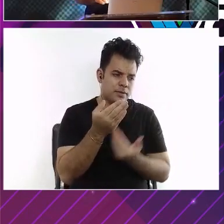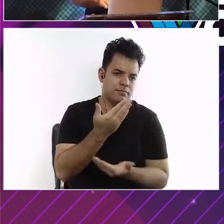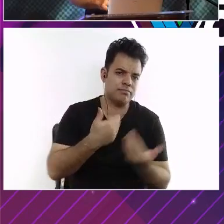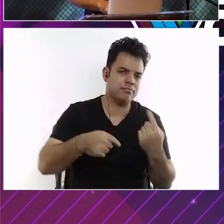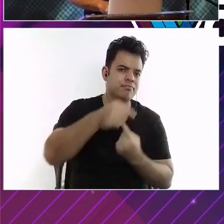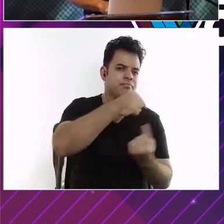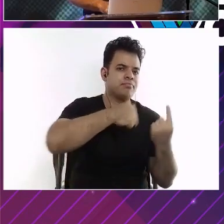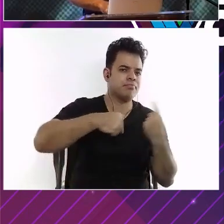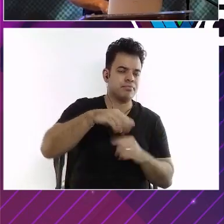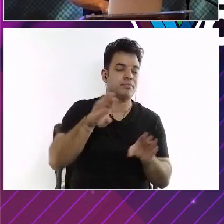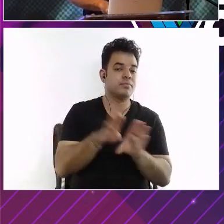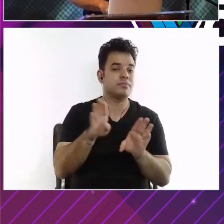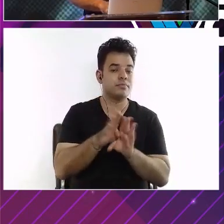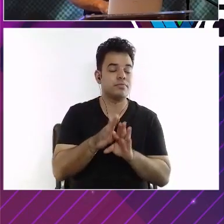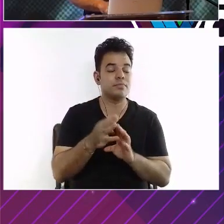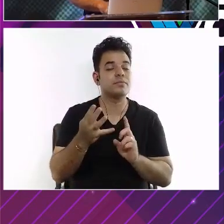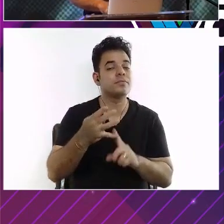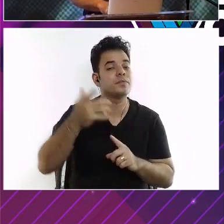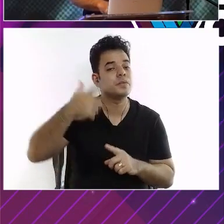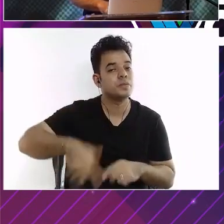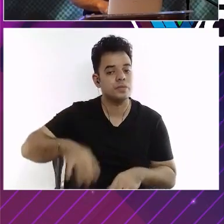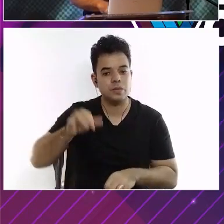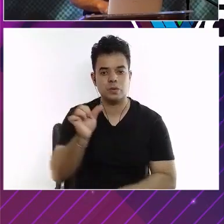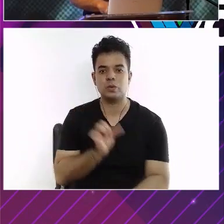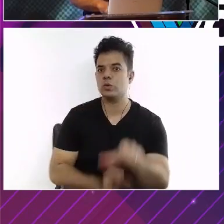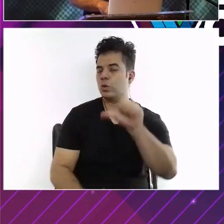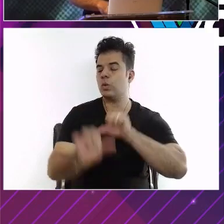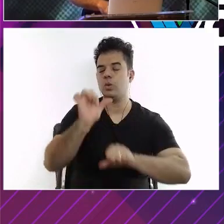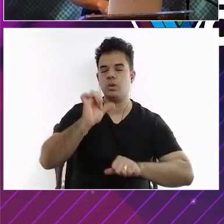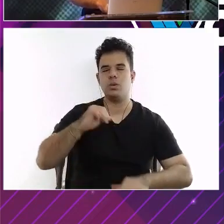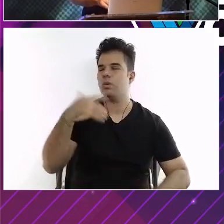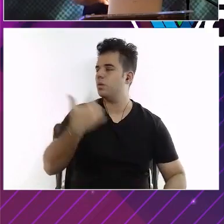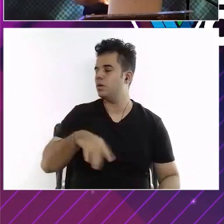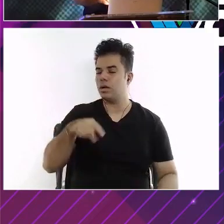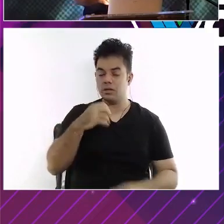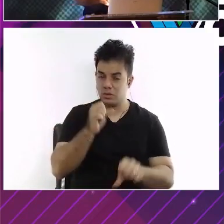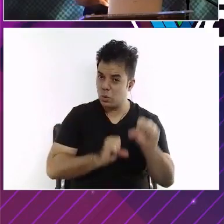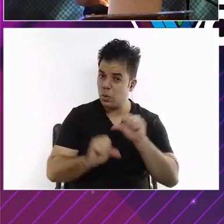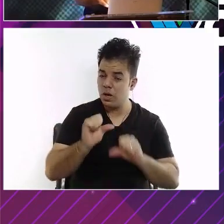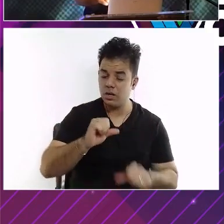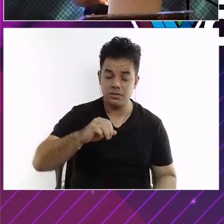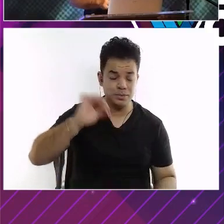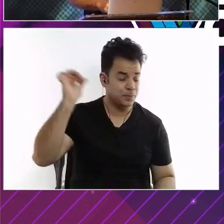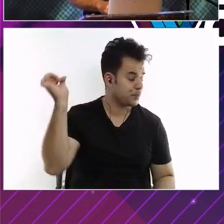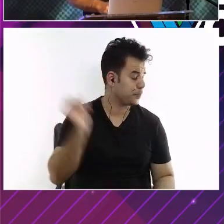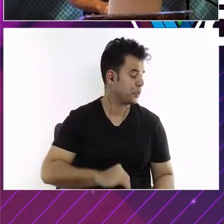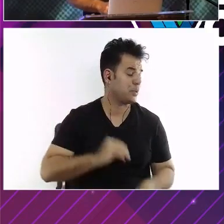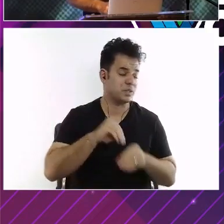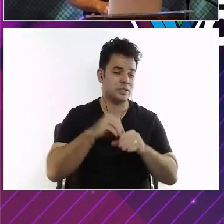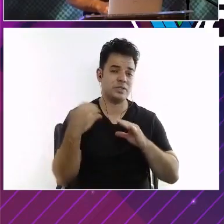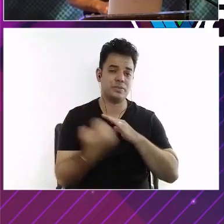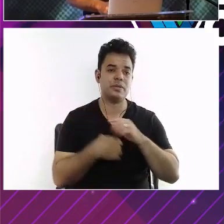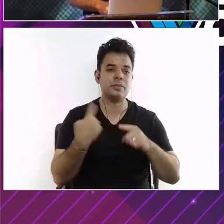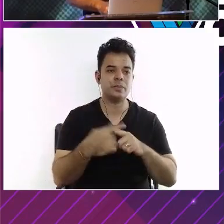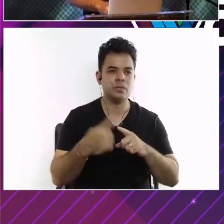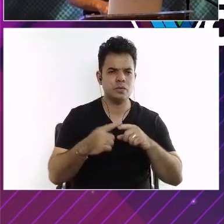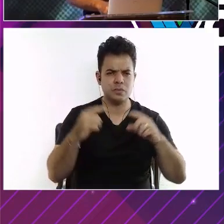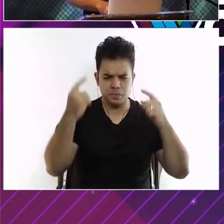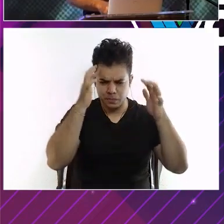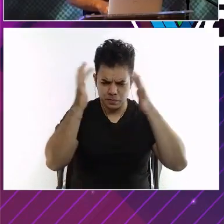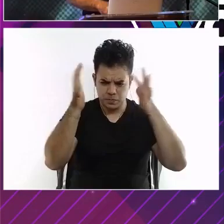e problemas de transformação, que são talvez os mais dramáticos, os mais graves nas organizações, porque a gente está desenhando sistemas,